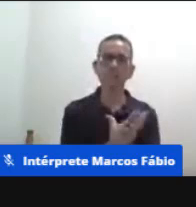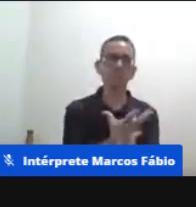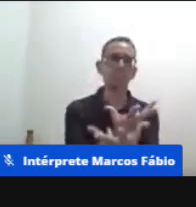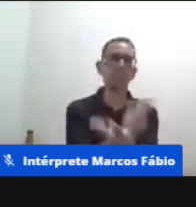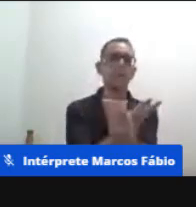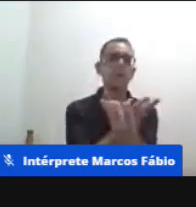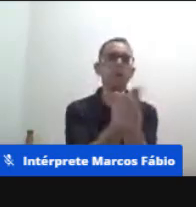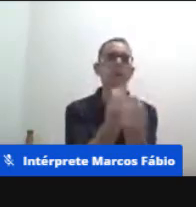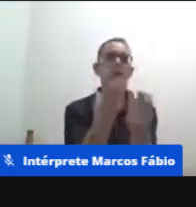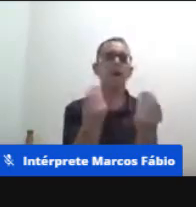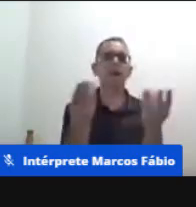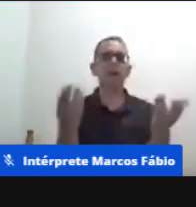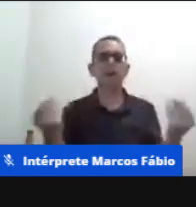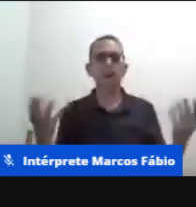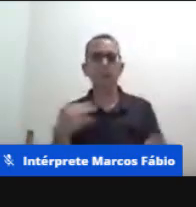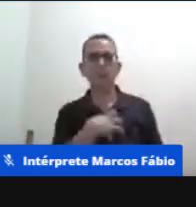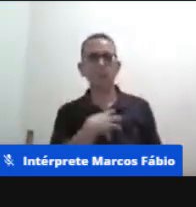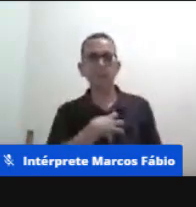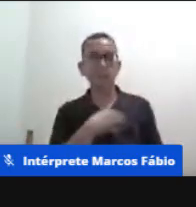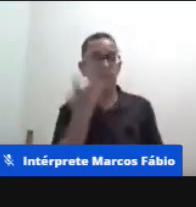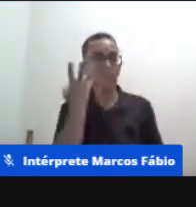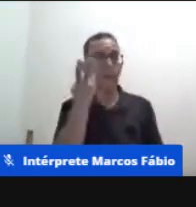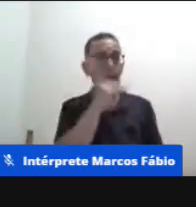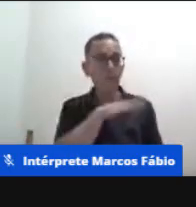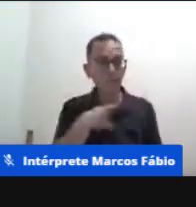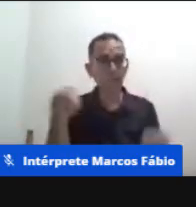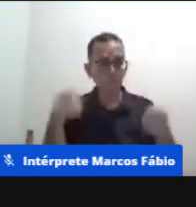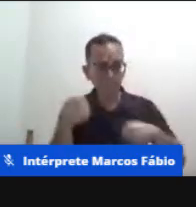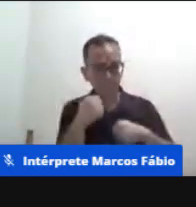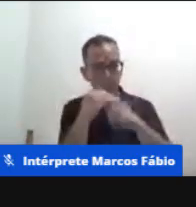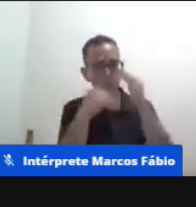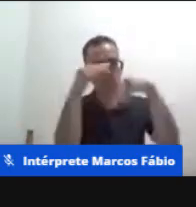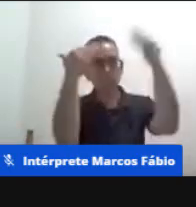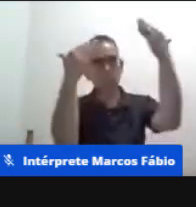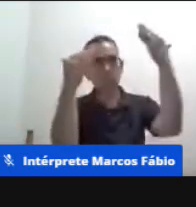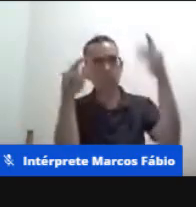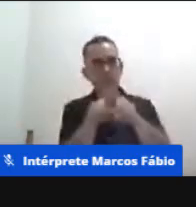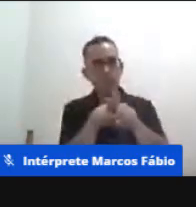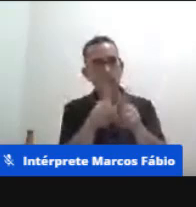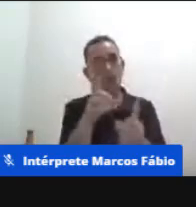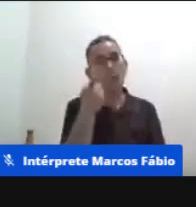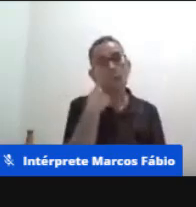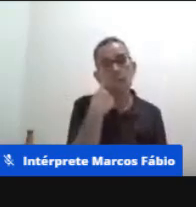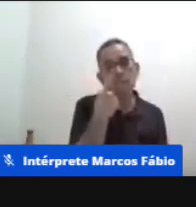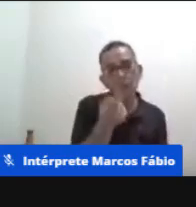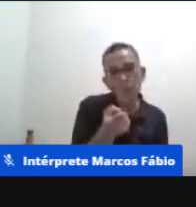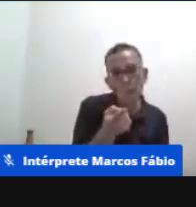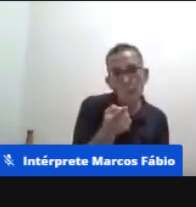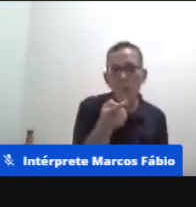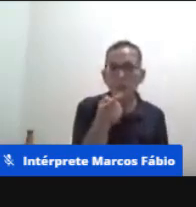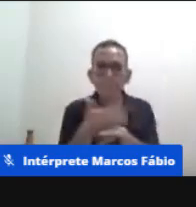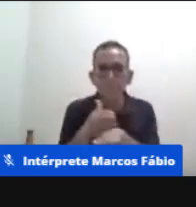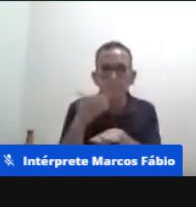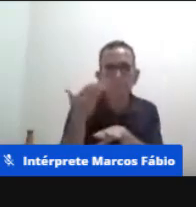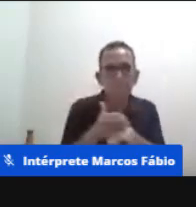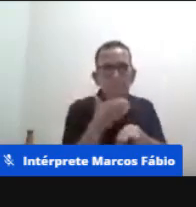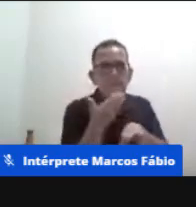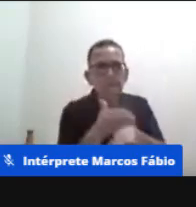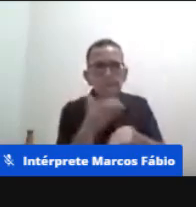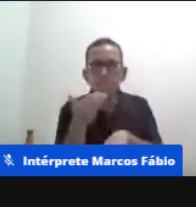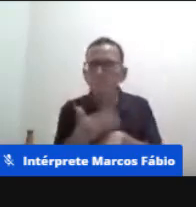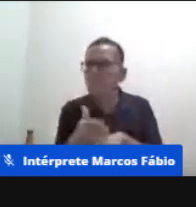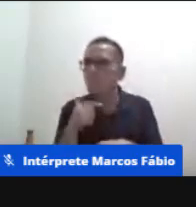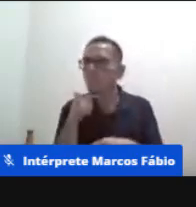criança precisa desenvolver. Então, eu estou contemplando aí habilidades que, às vezes, eu não consegui ainda nessa